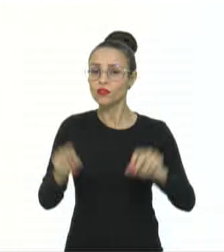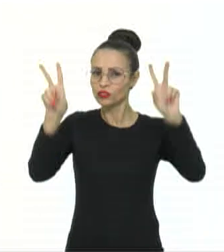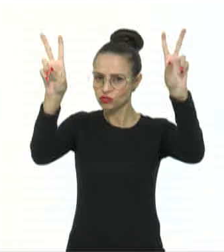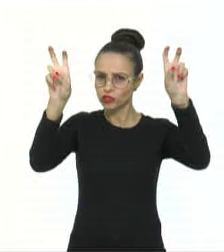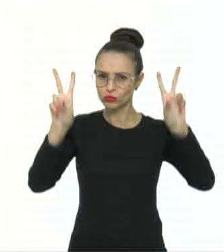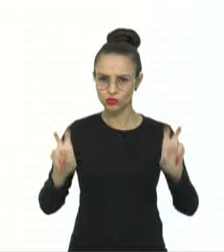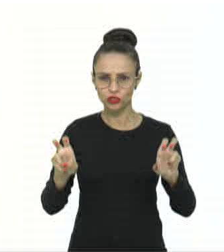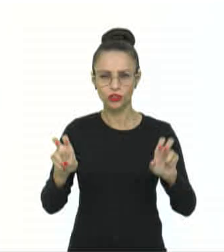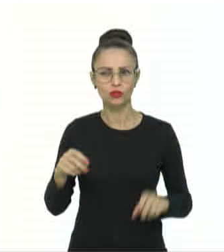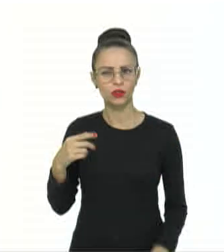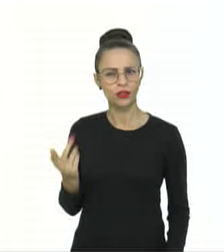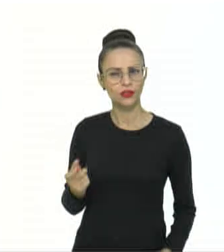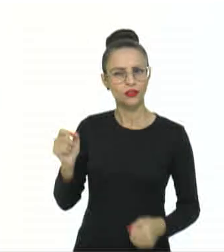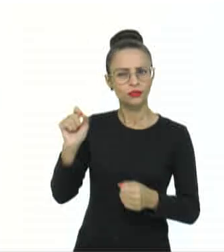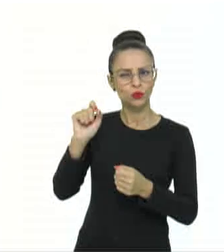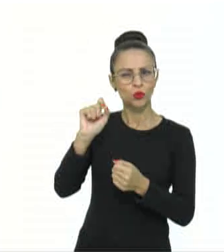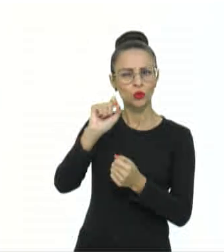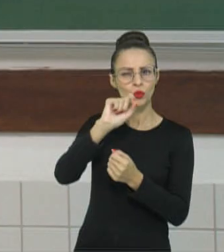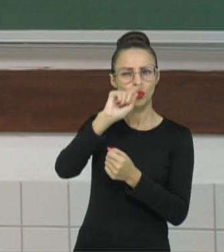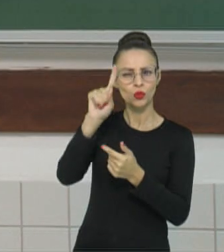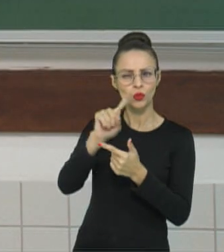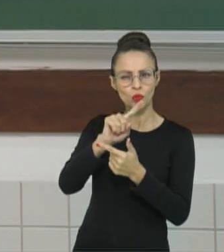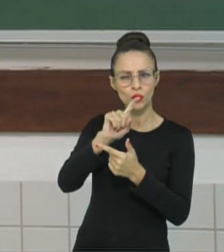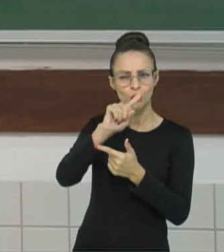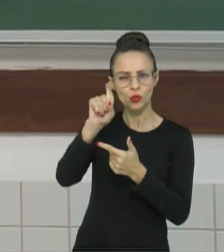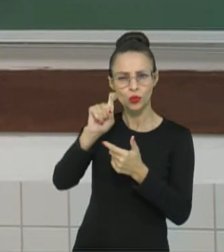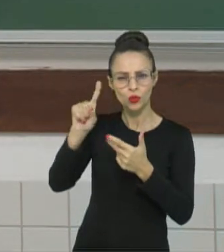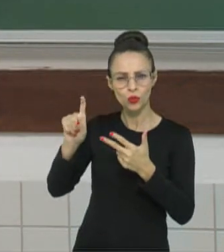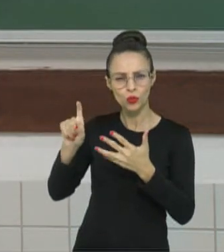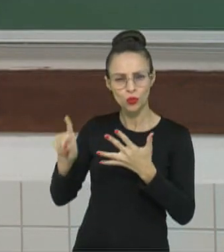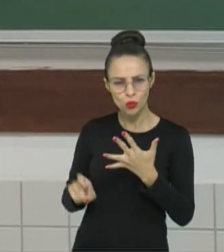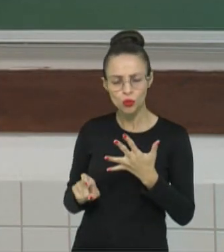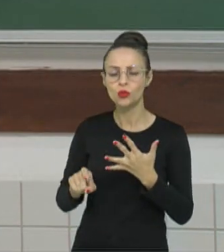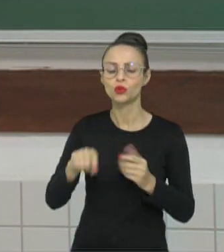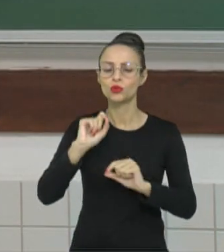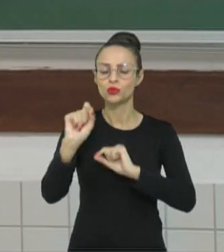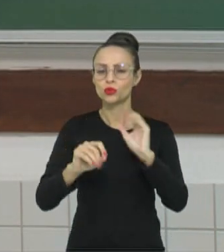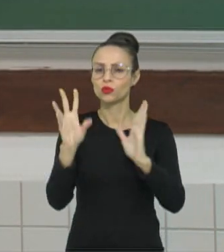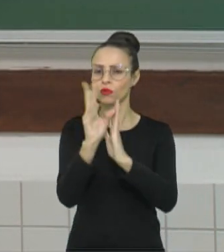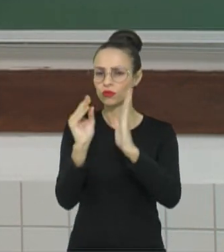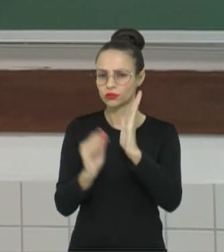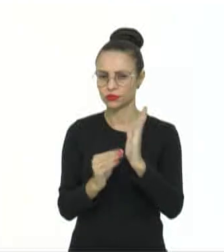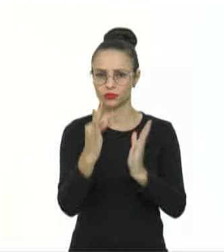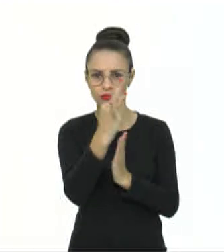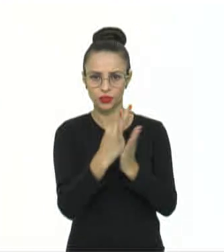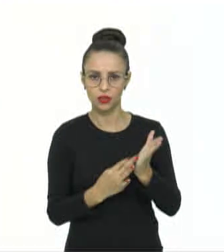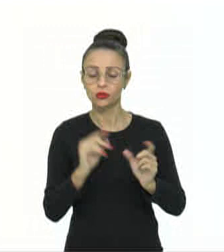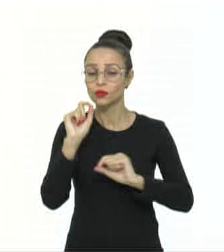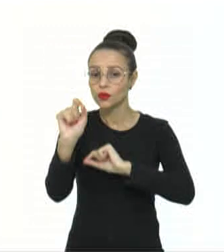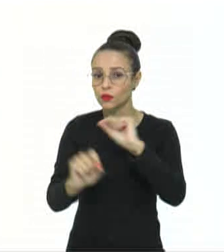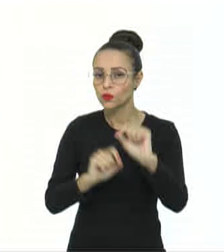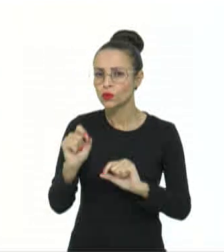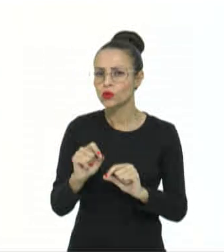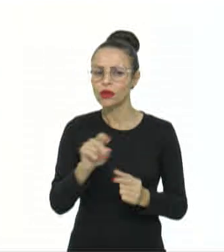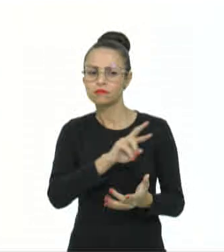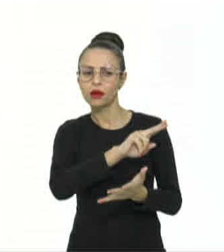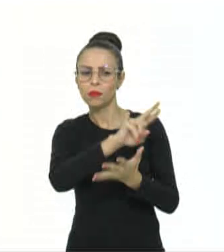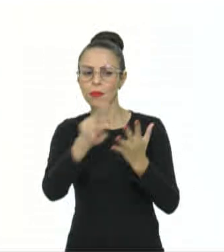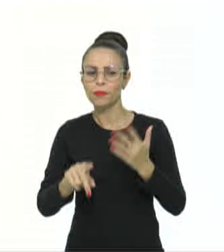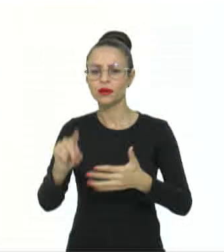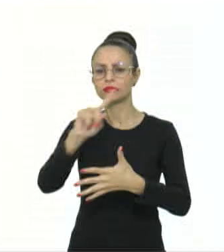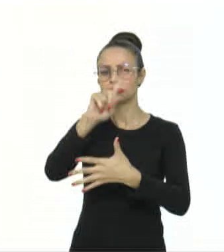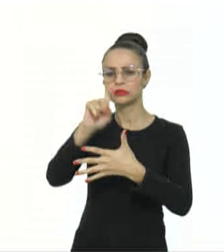levantarmos hipóteses, né, a gente ter uma ideia ali, a respeito do conteúdo do texto. Qual ou quais